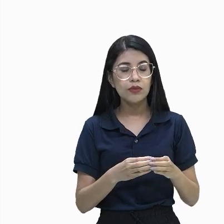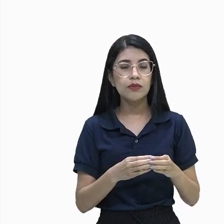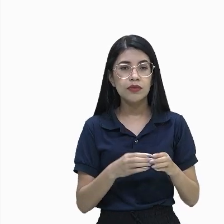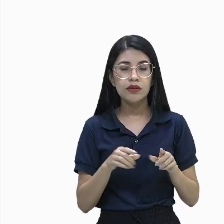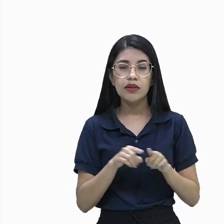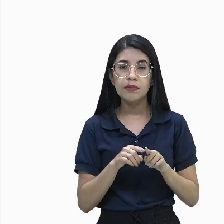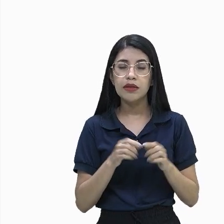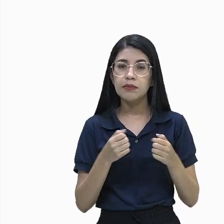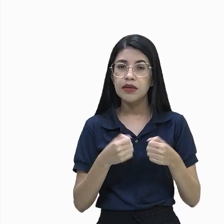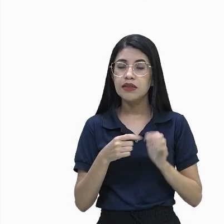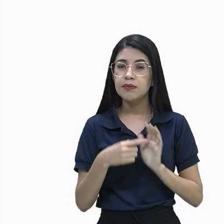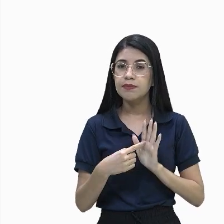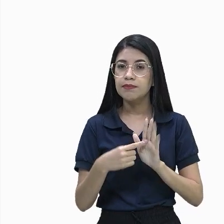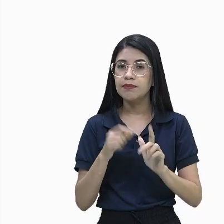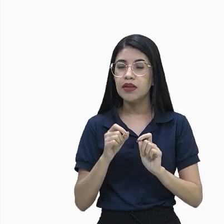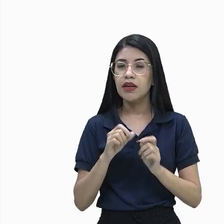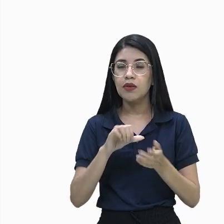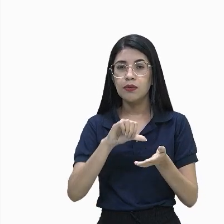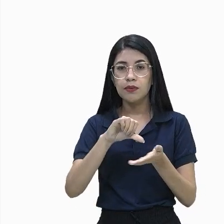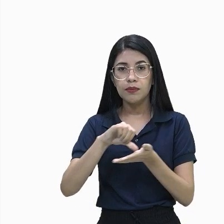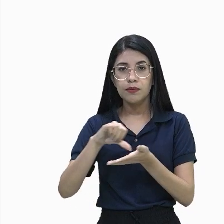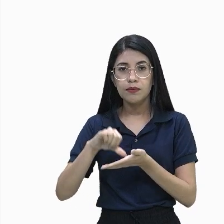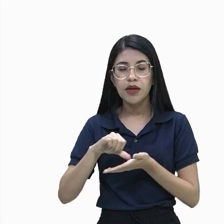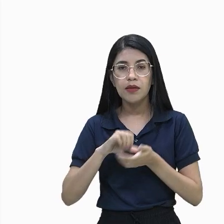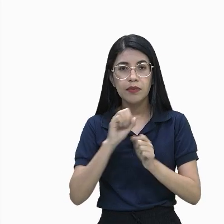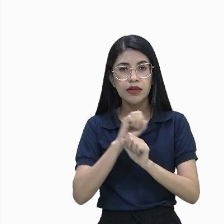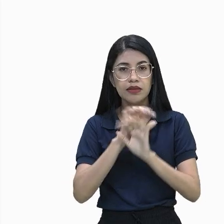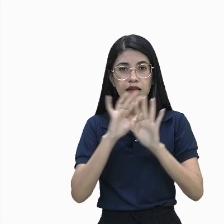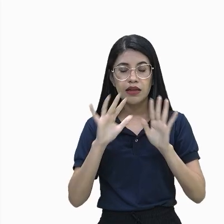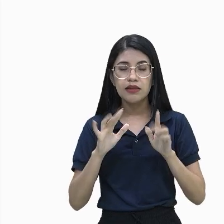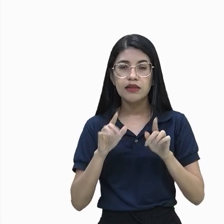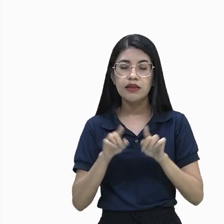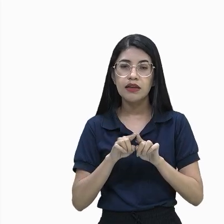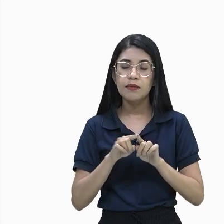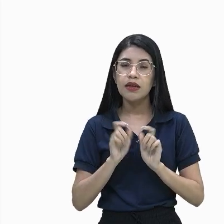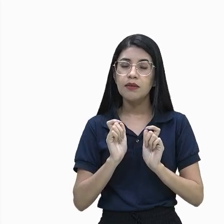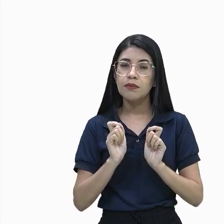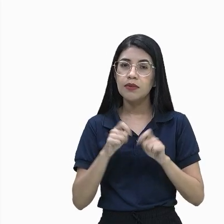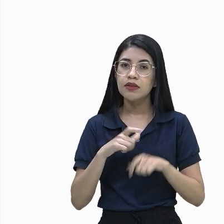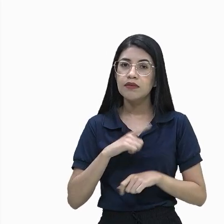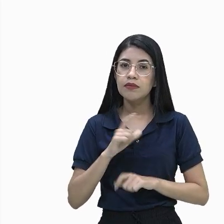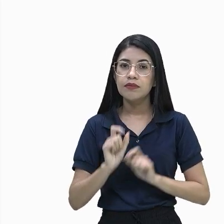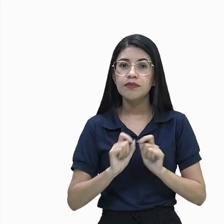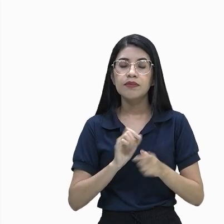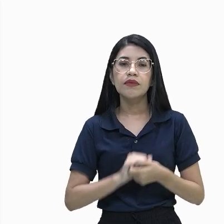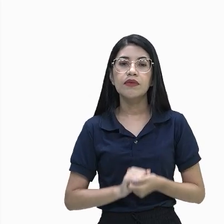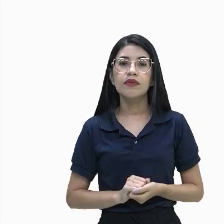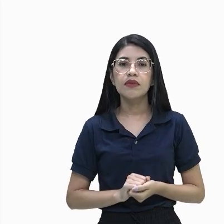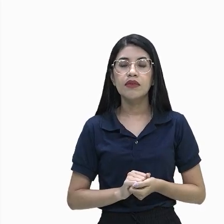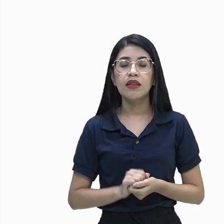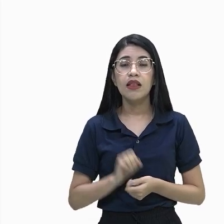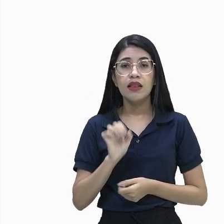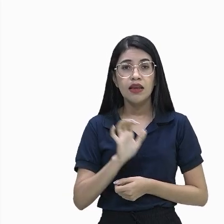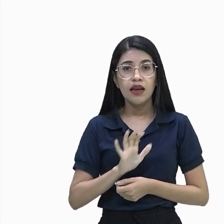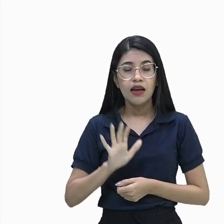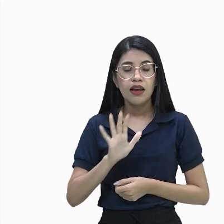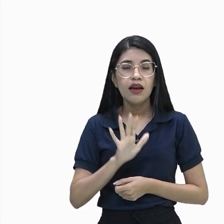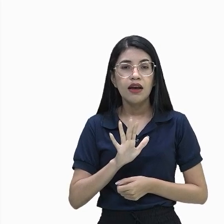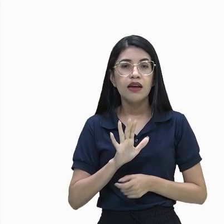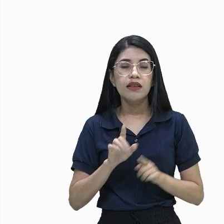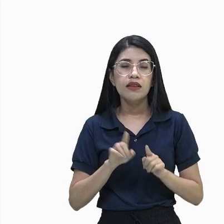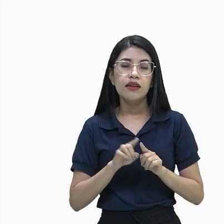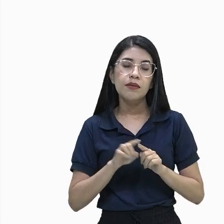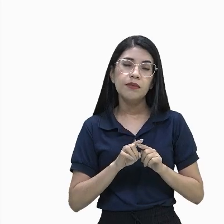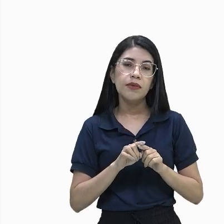que mostrar o quê? O mapa, né? Onde a gente pode ter áreas de planaltos com as